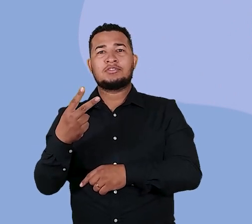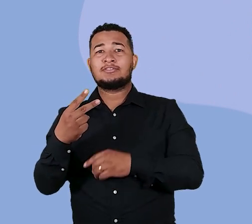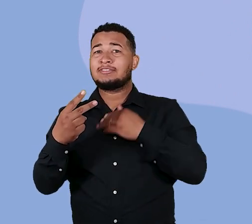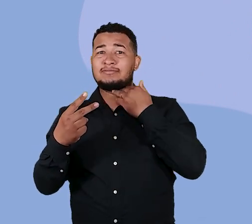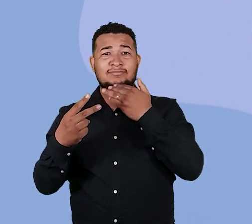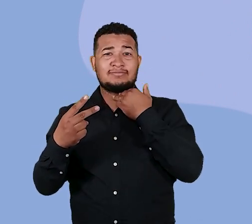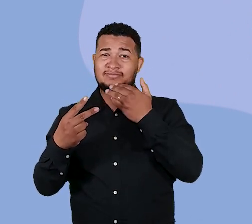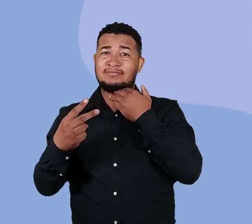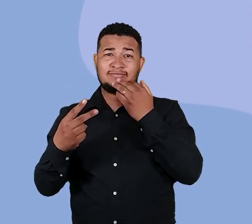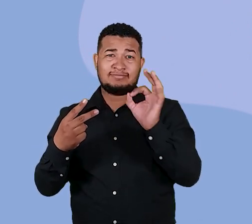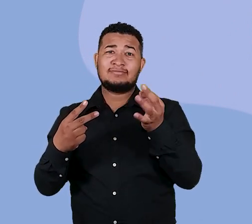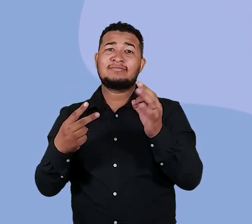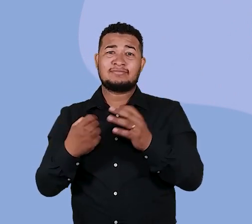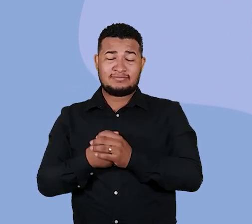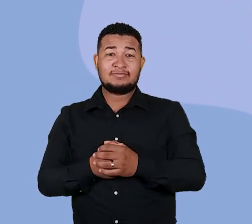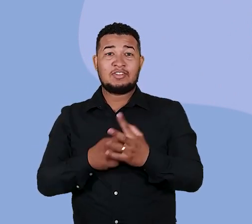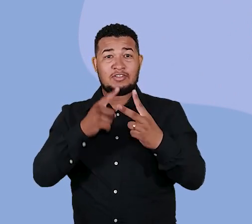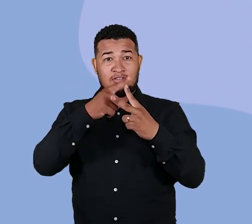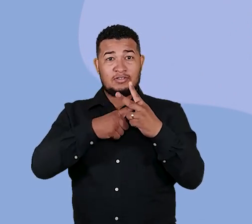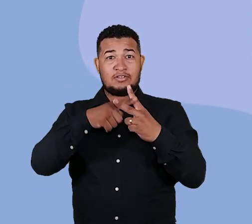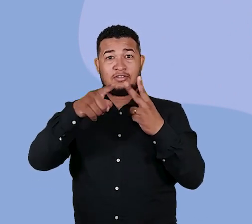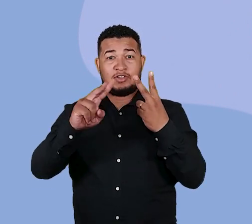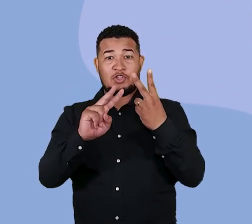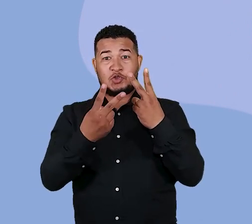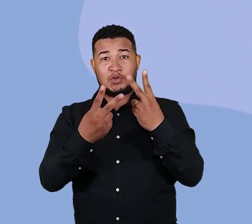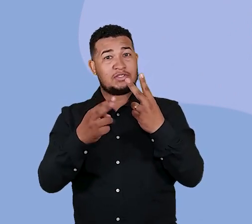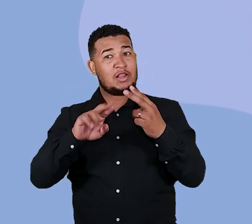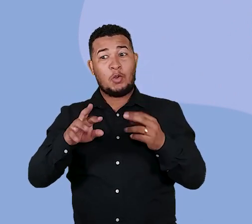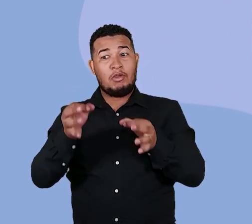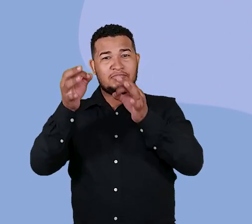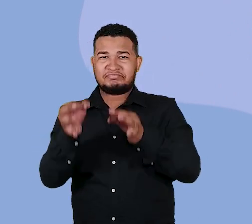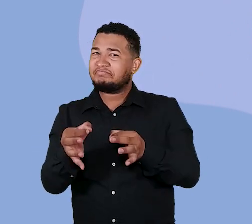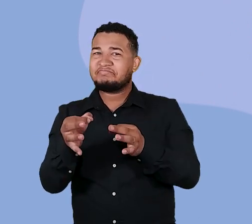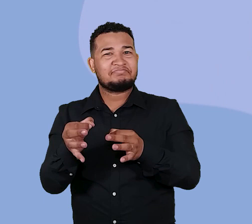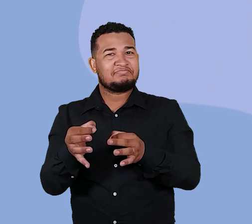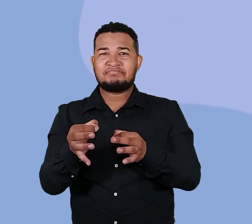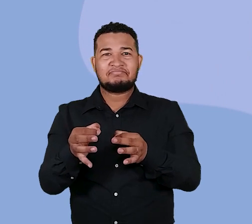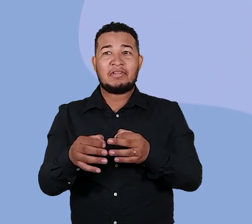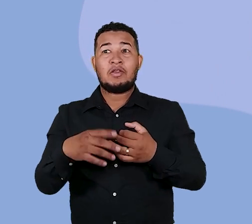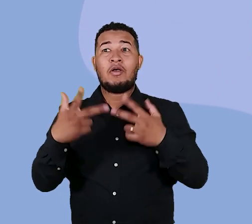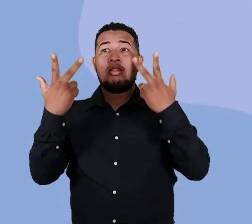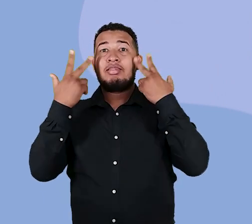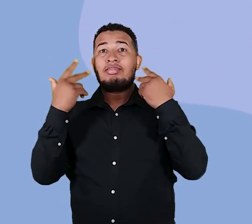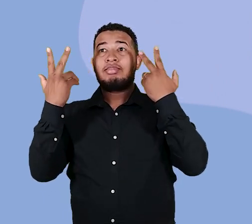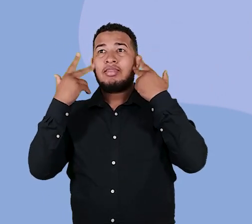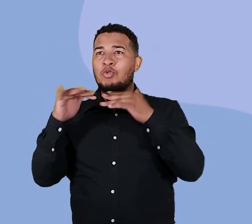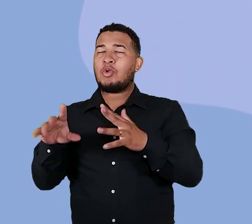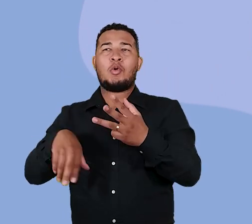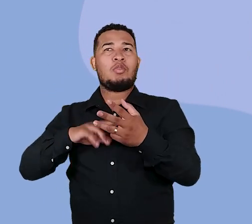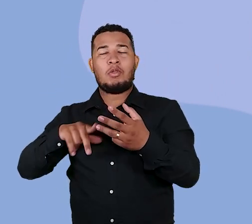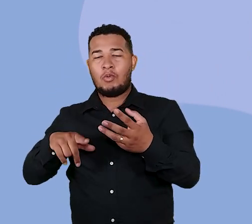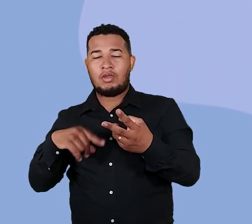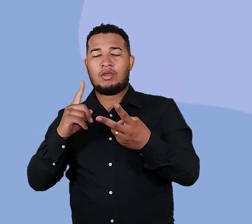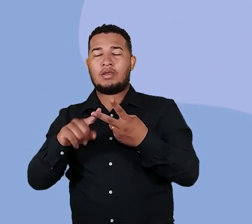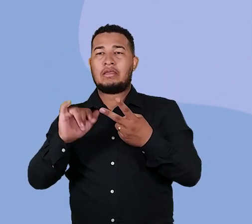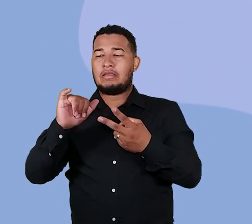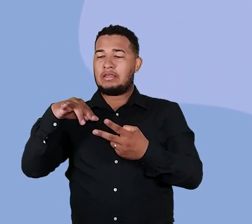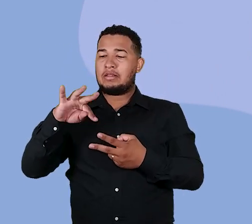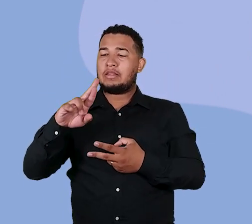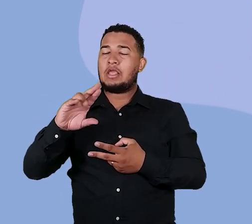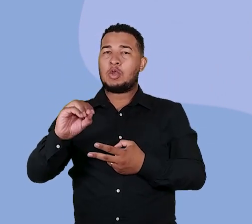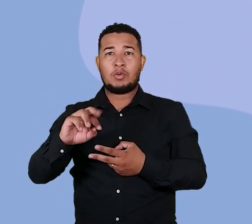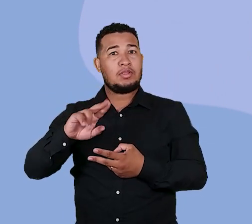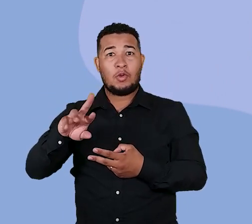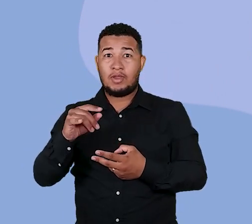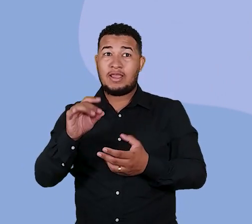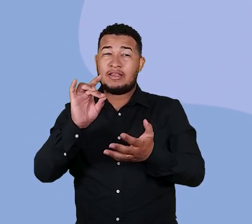Não consegue de cabeça não, né? Raiz quadrada de 2 não é exata não, meu filho. Então, não é natural, não é inteiro. Na verdade, isso aí